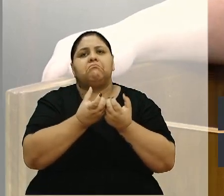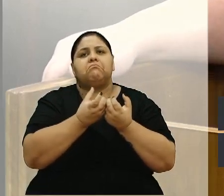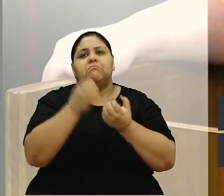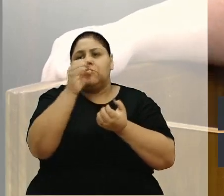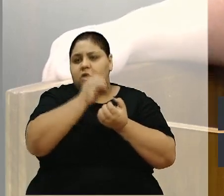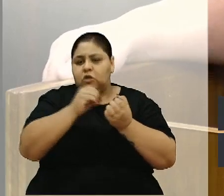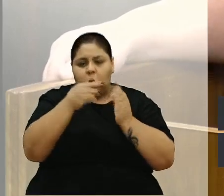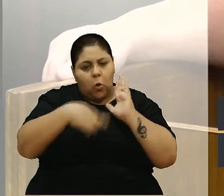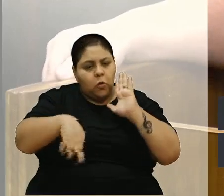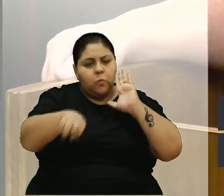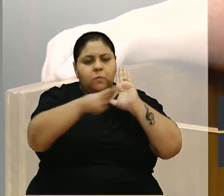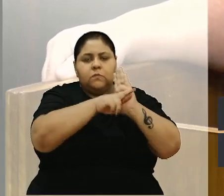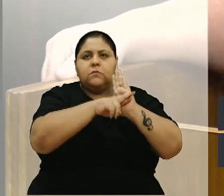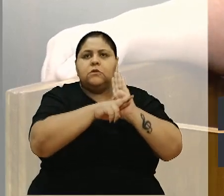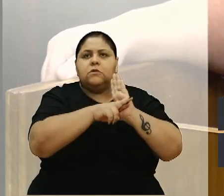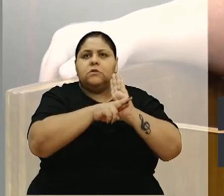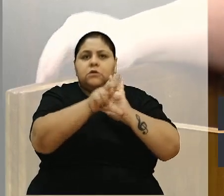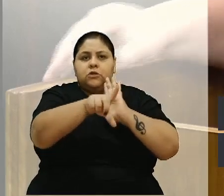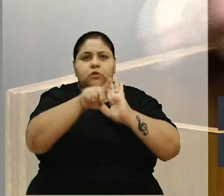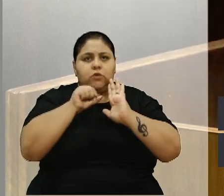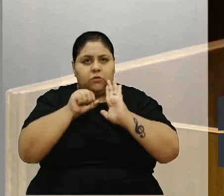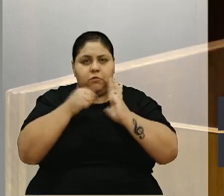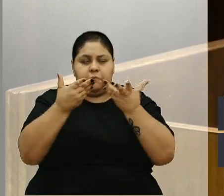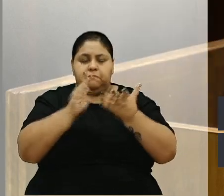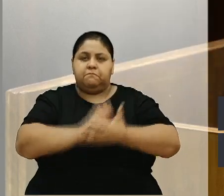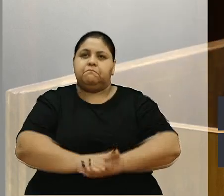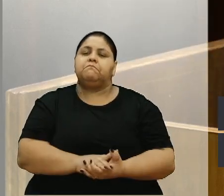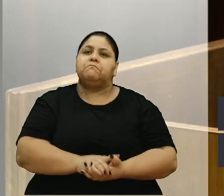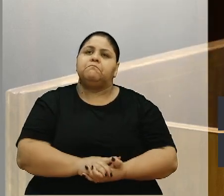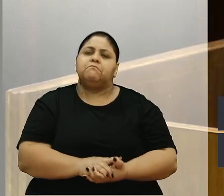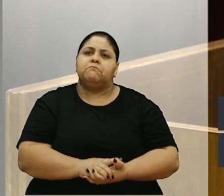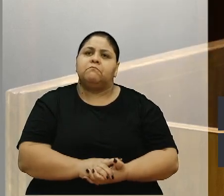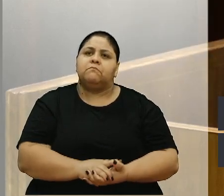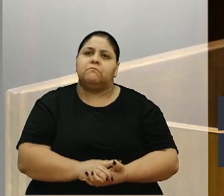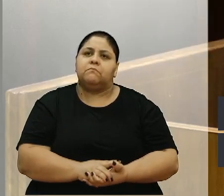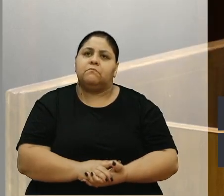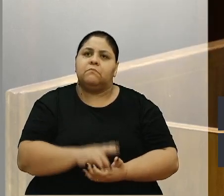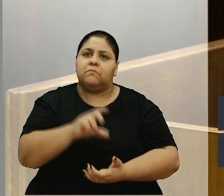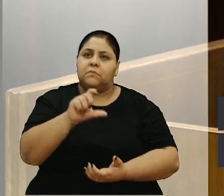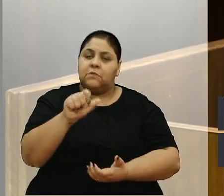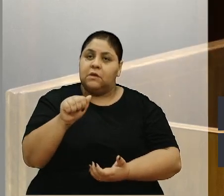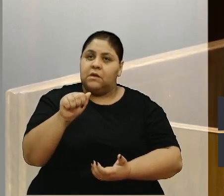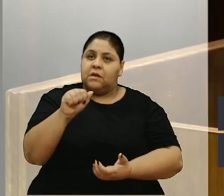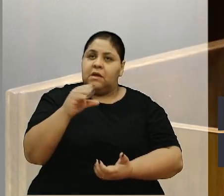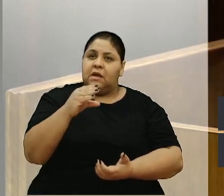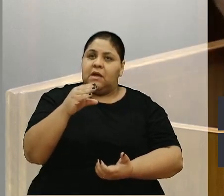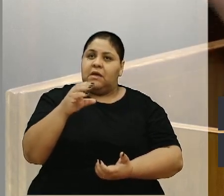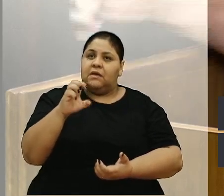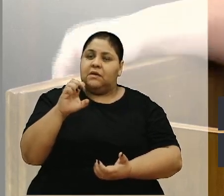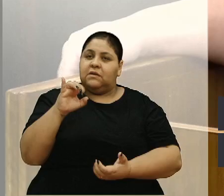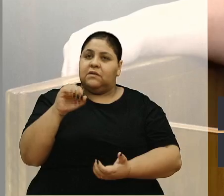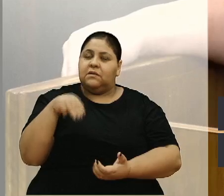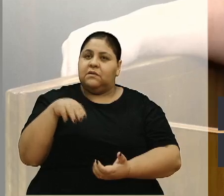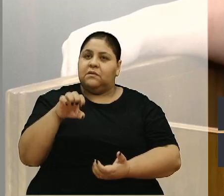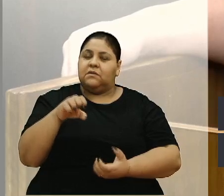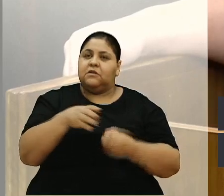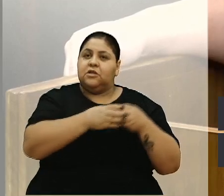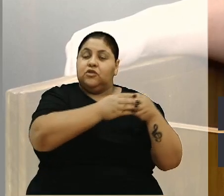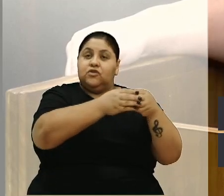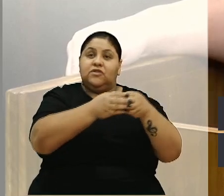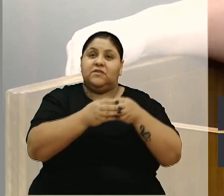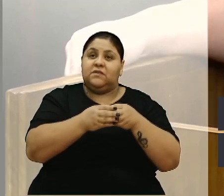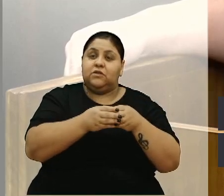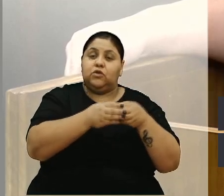ótimos resultados e vão ser escolhidos. Então, através da ACMEX que nós tivemos lá, que é a Associação dos Clubes de Mães de Caxias do